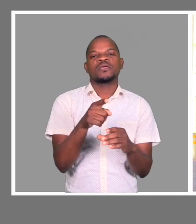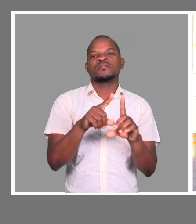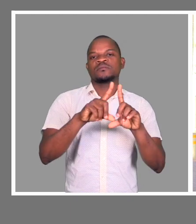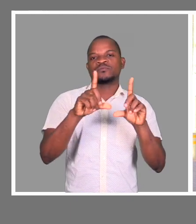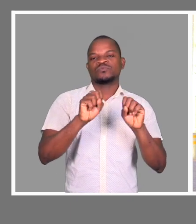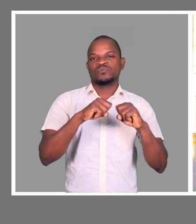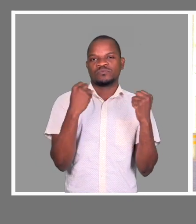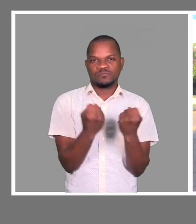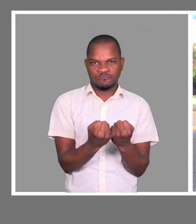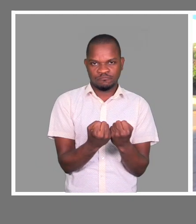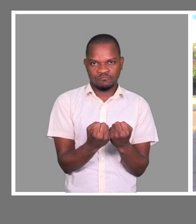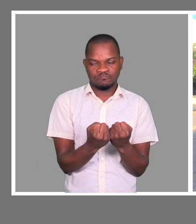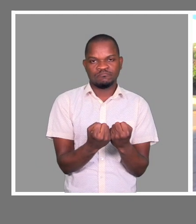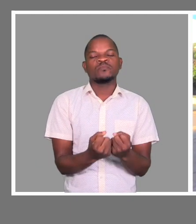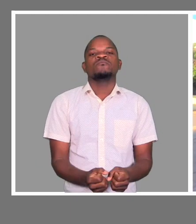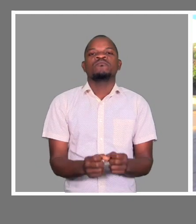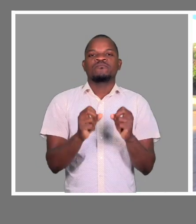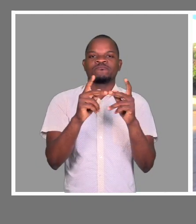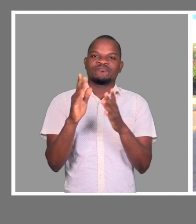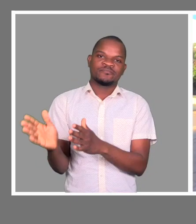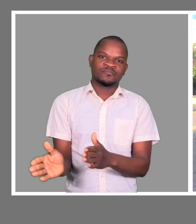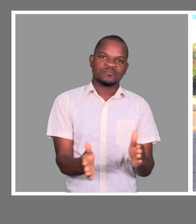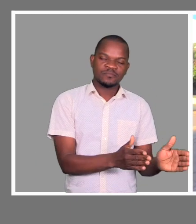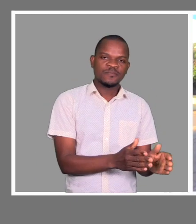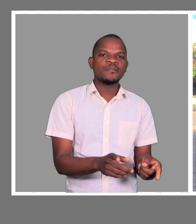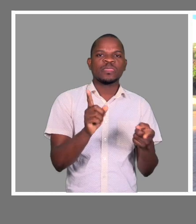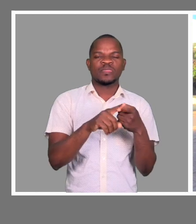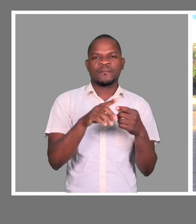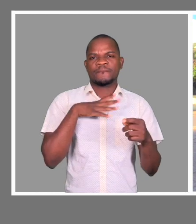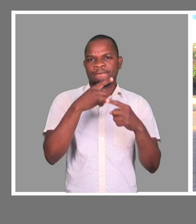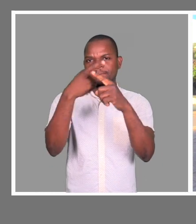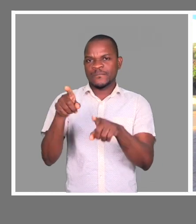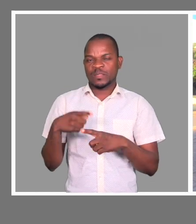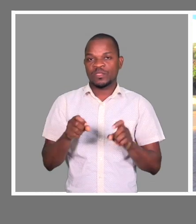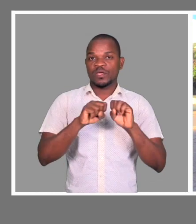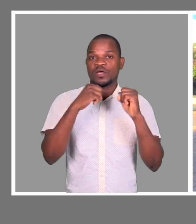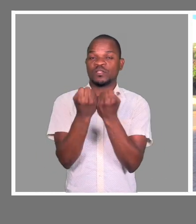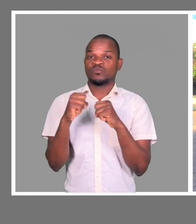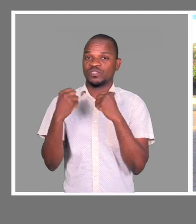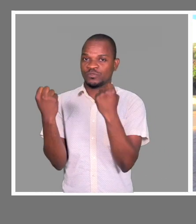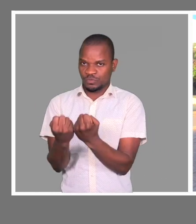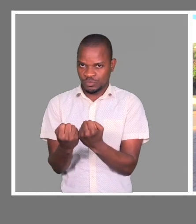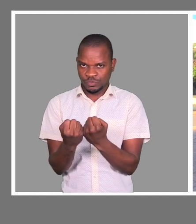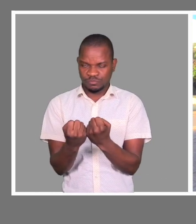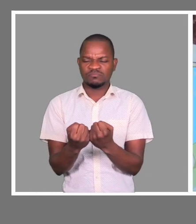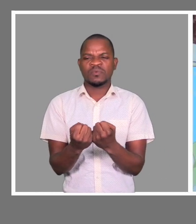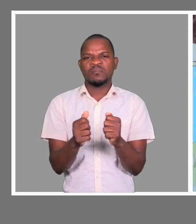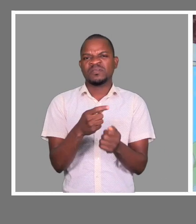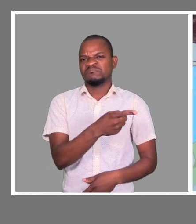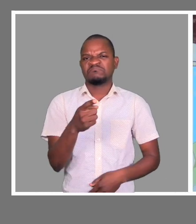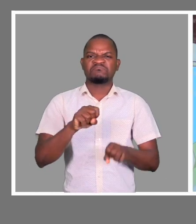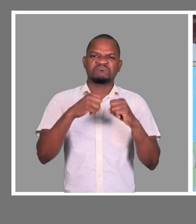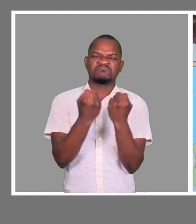Foi por aí. Exato. Existem várias agremiações da sociedade civil, que trabalham em várias ordens. Eu falo da